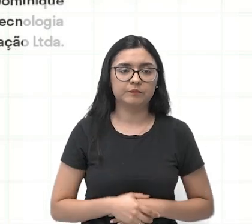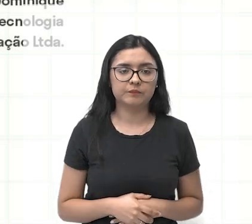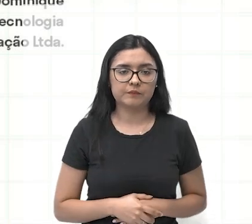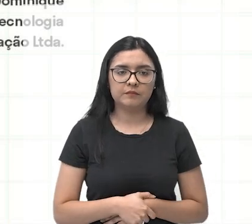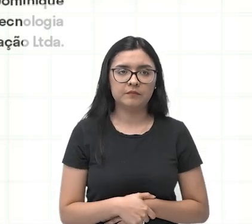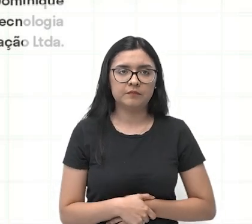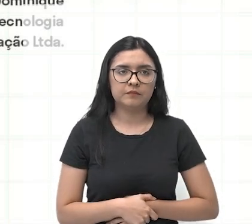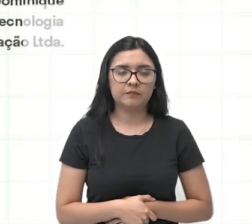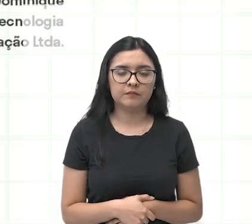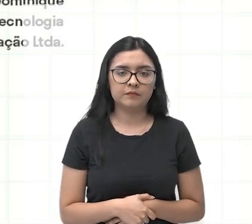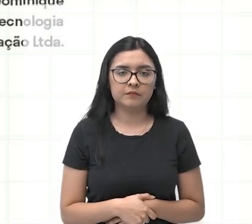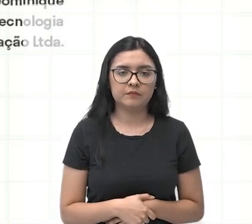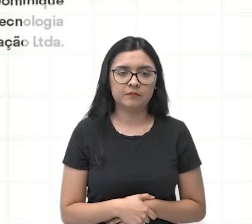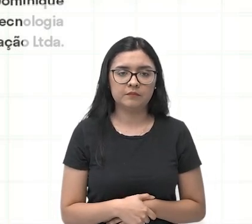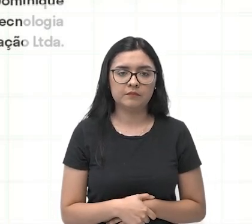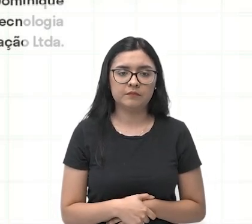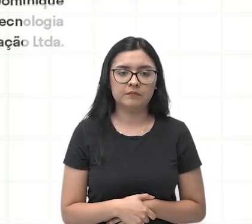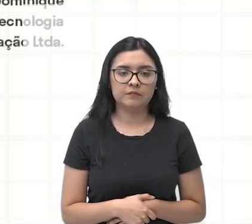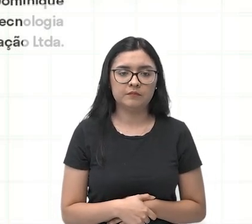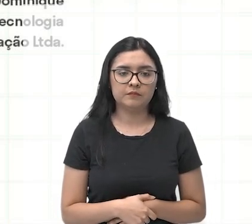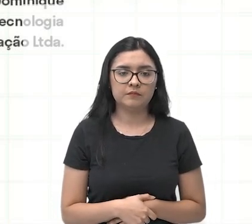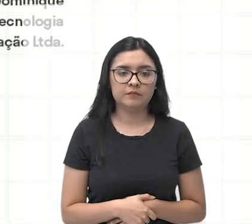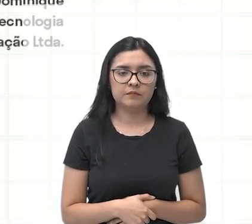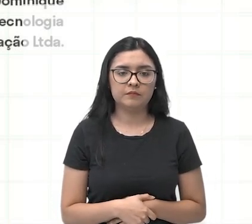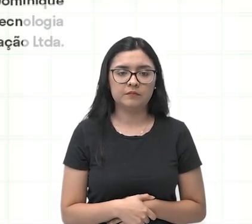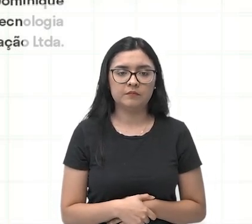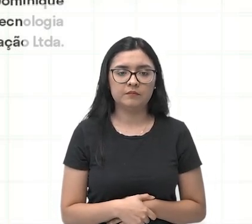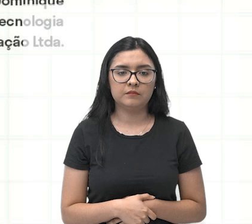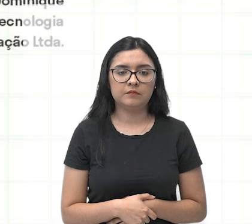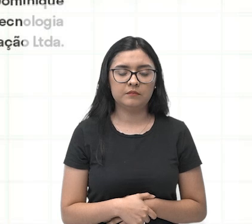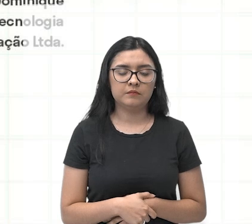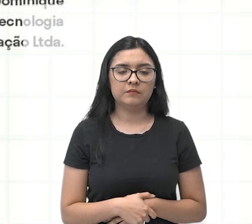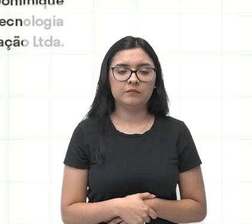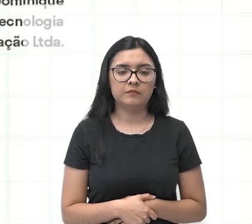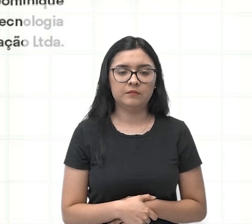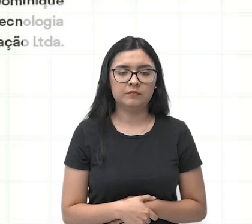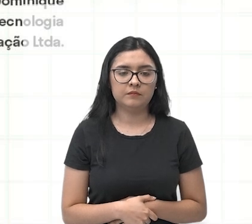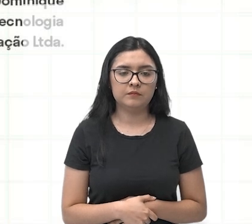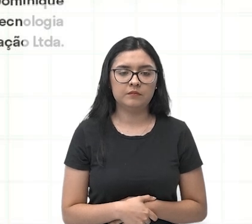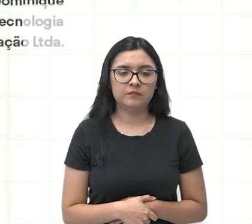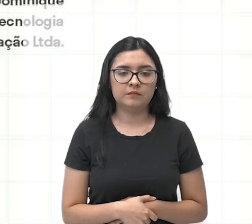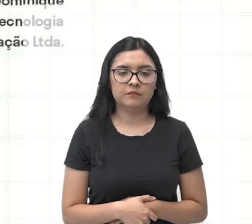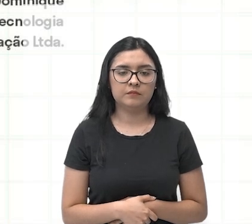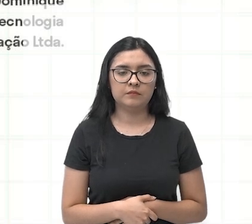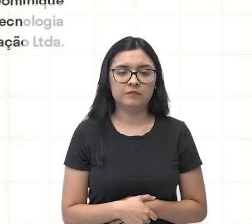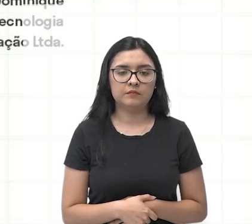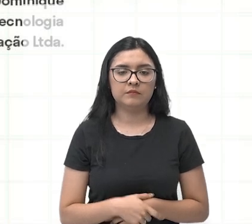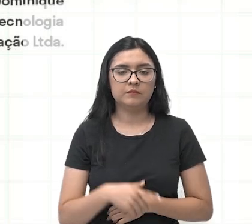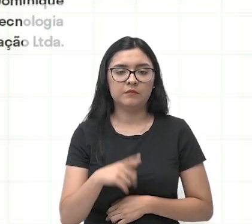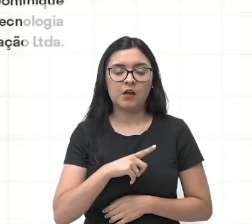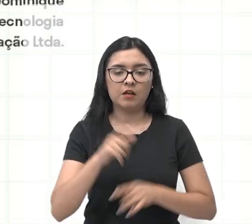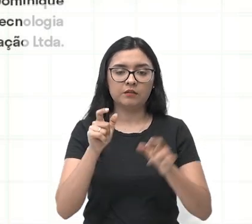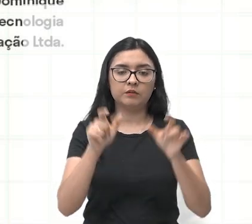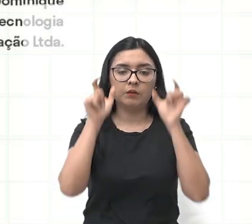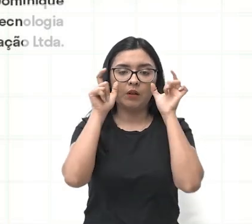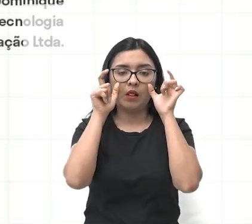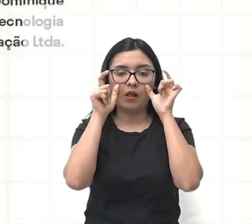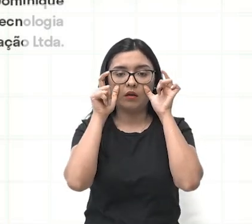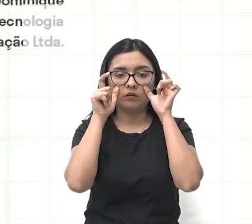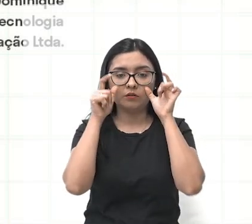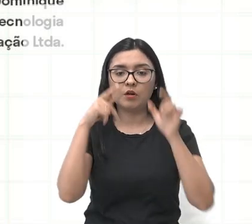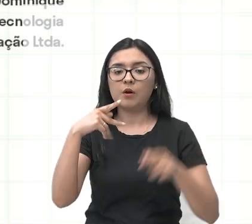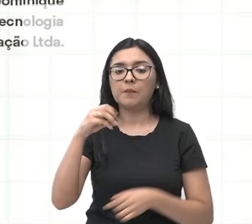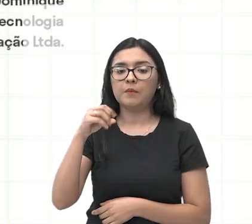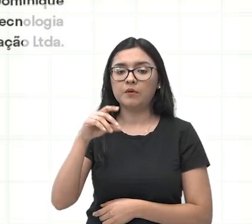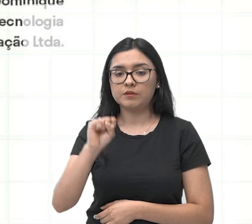esse problema. Correção, né, gente? Correção através de lentes positivas, né? Ou chamadas